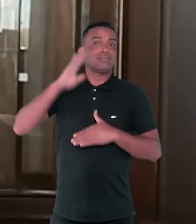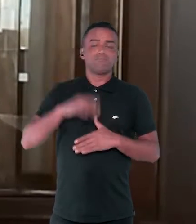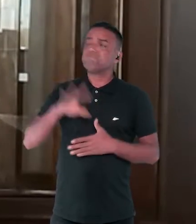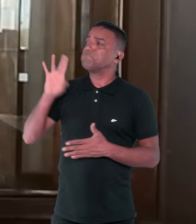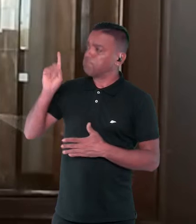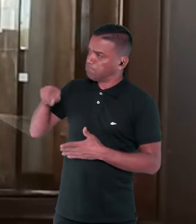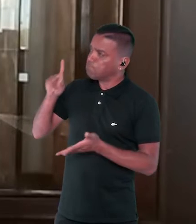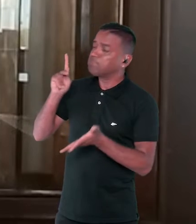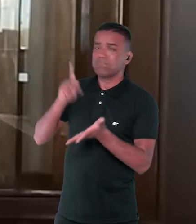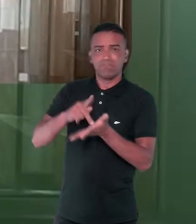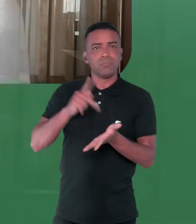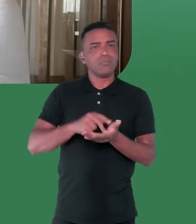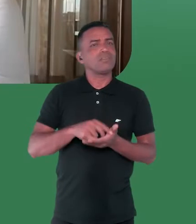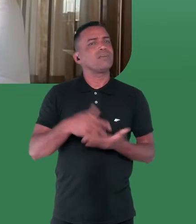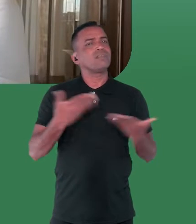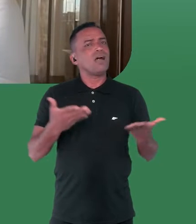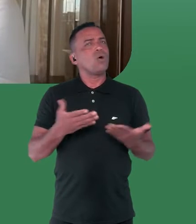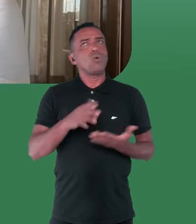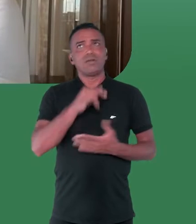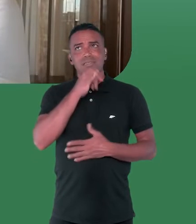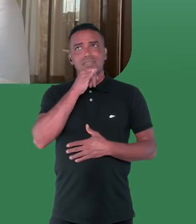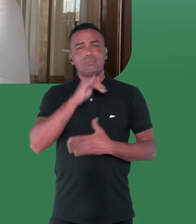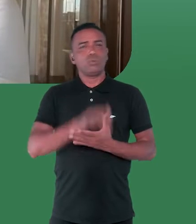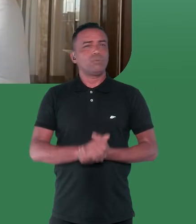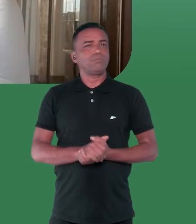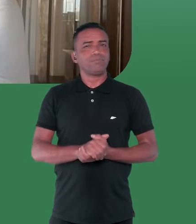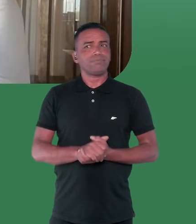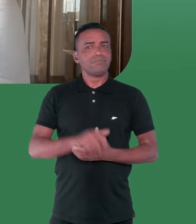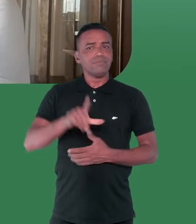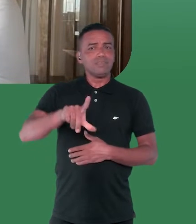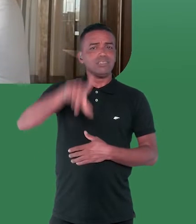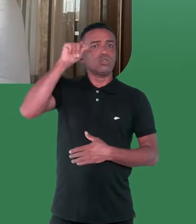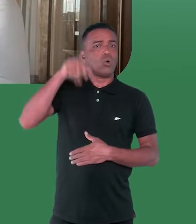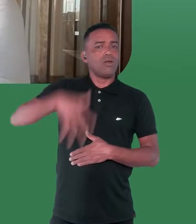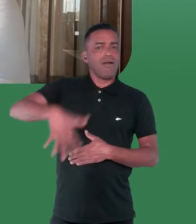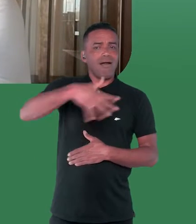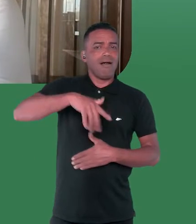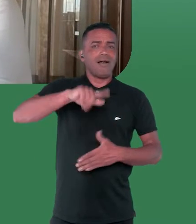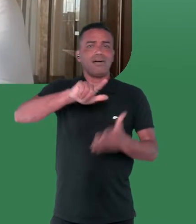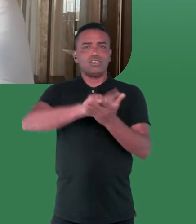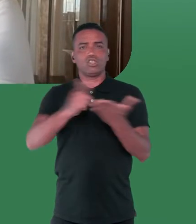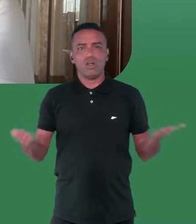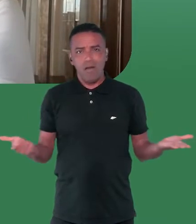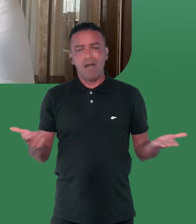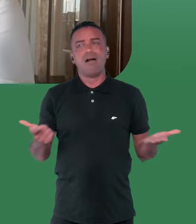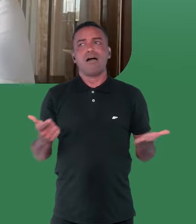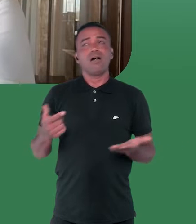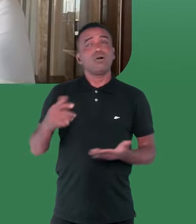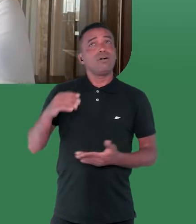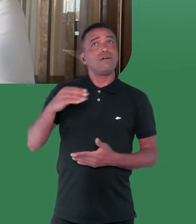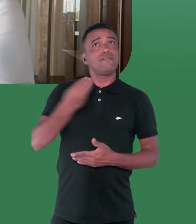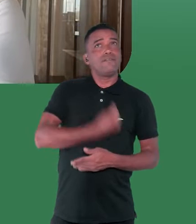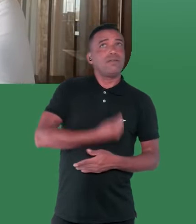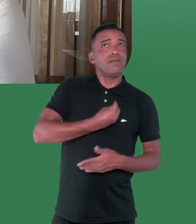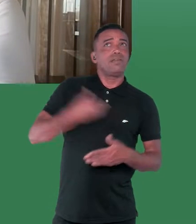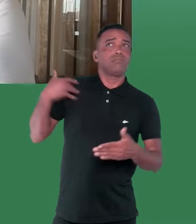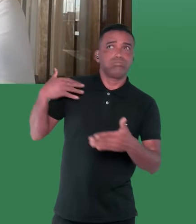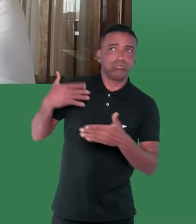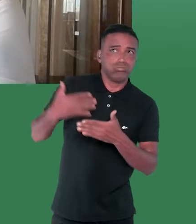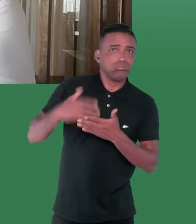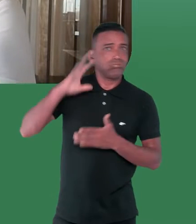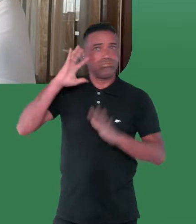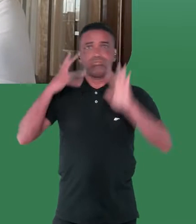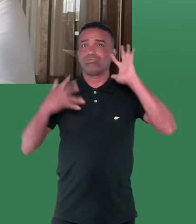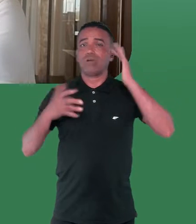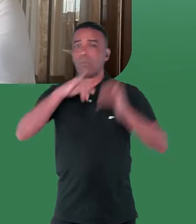É verdade. Eduardo, e essa escolha pelo jornalismo? Sei que a vida foi te levando, foram aparecendo as oportunidades, mas quando